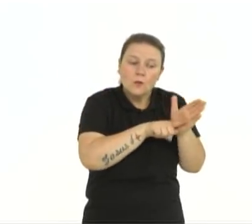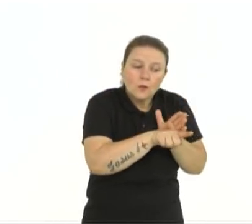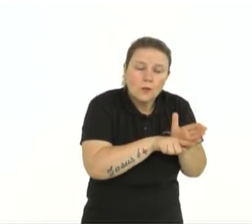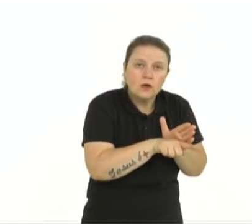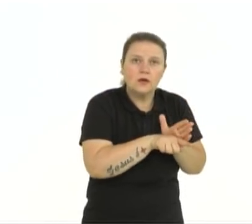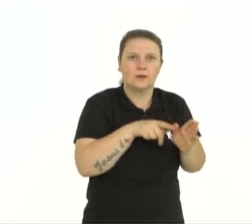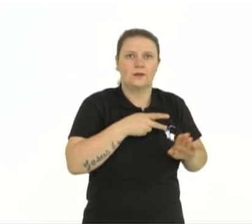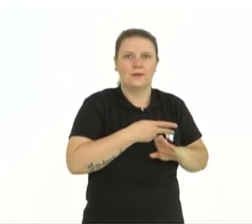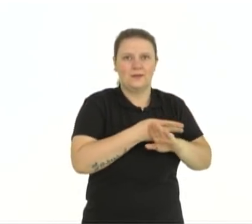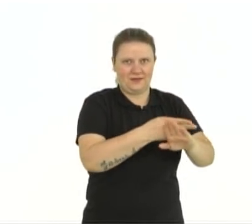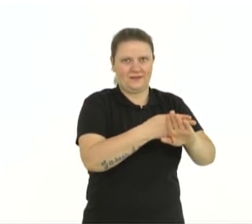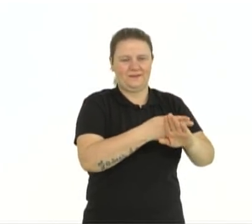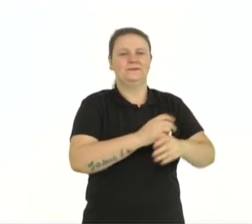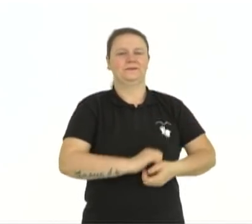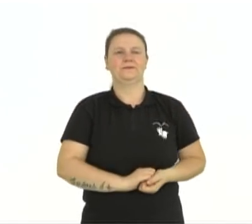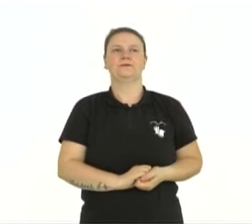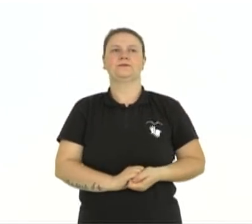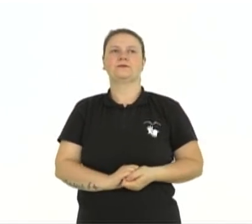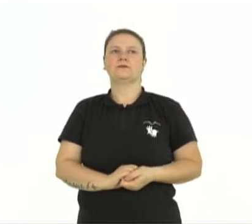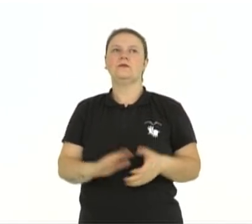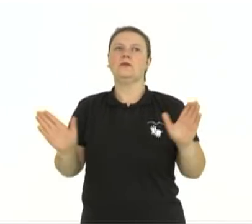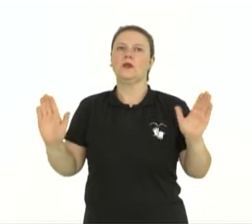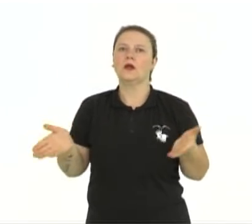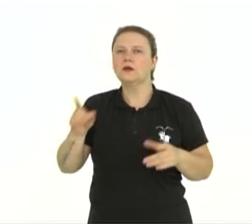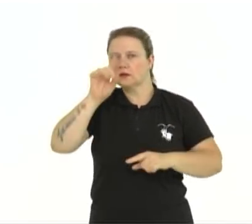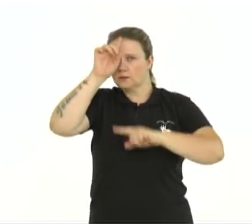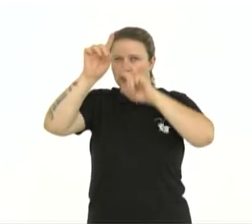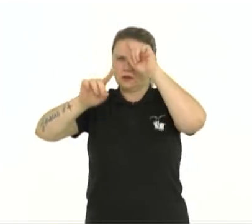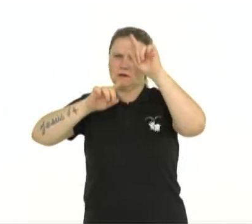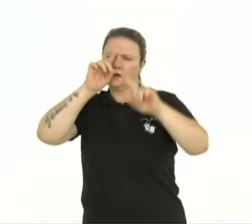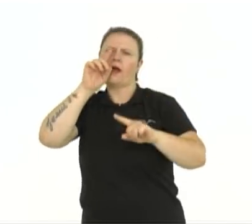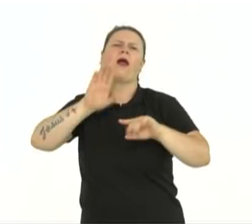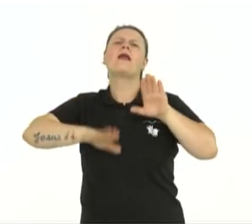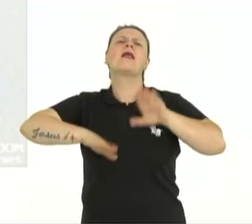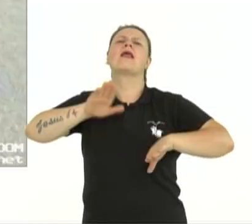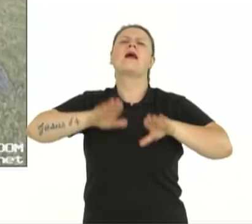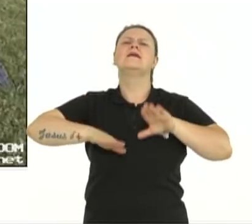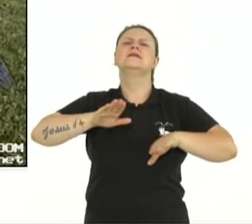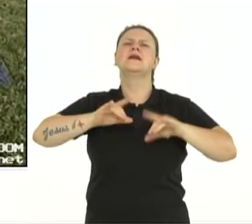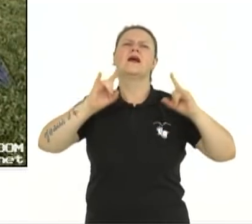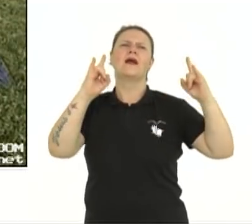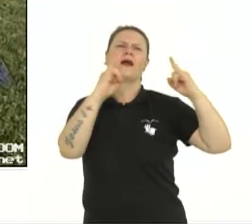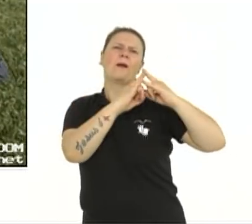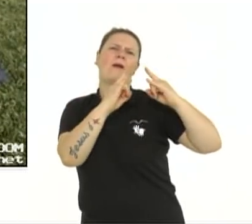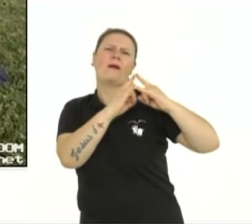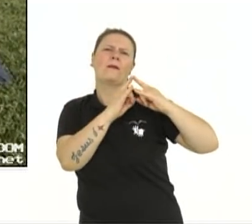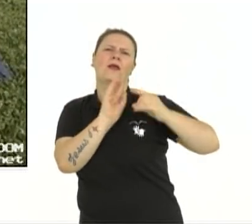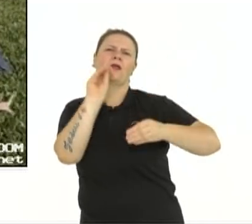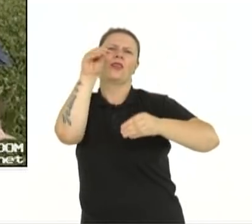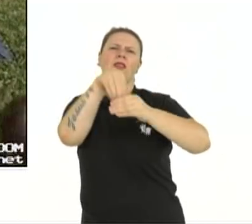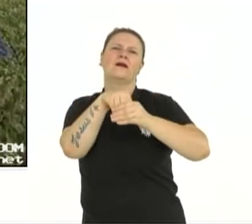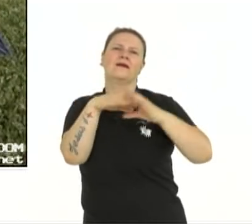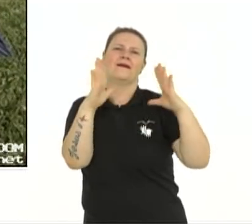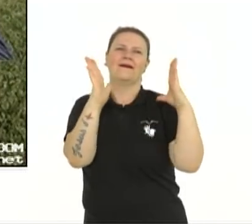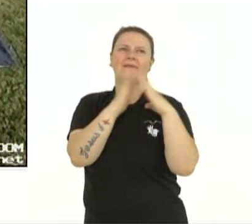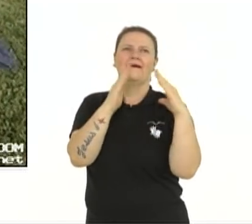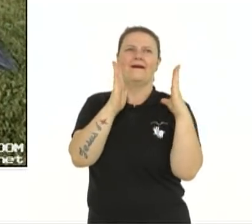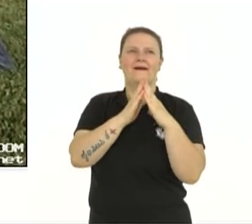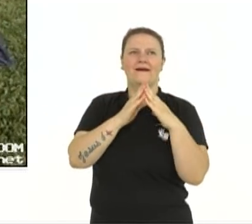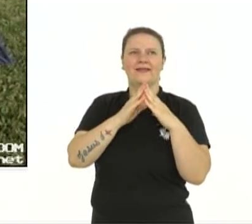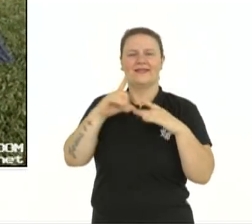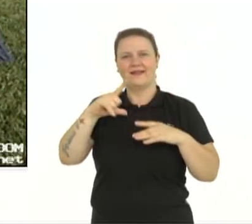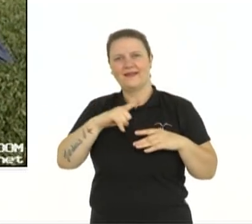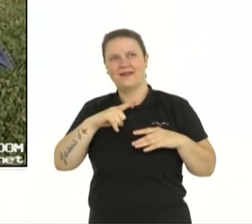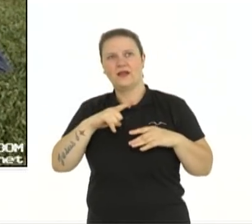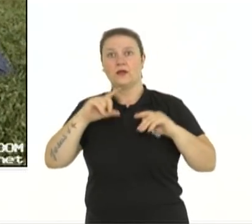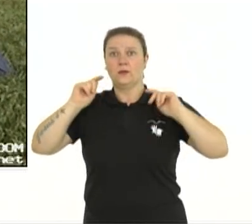vou deixar uma ideia para que tal vocês fazerem um acampamento aí na sua casa? Então aqui tem a barraca